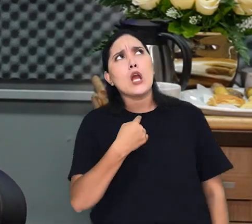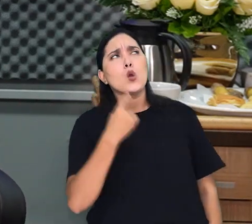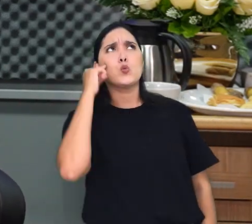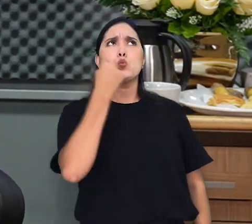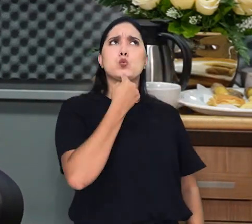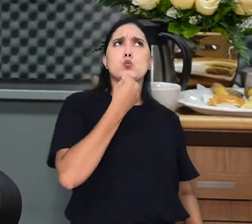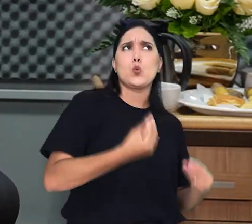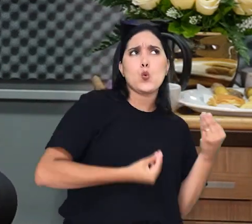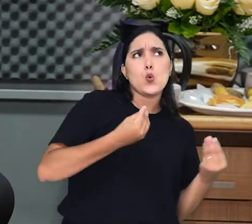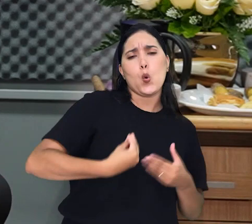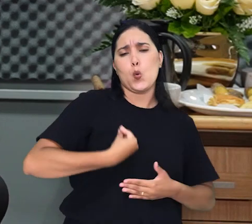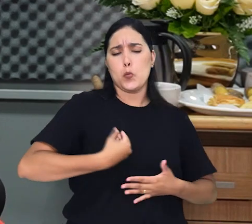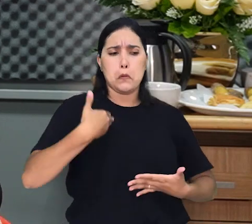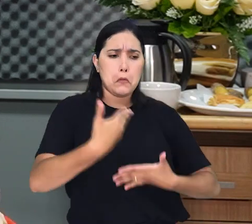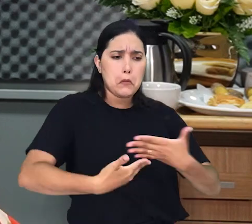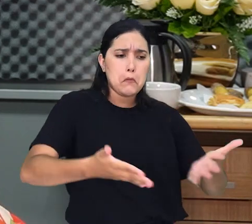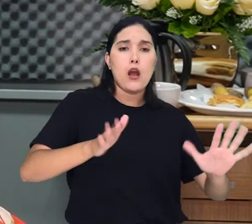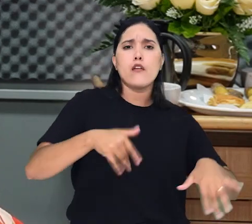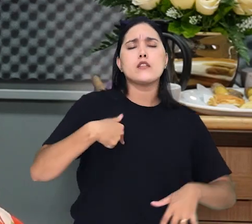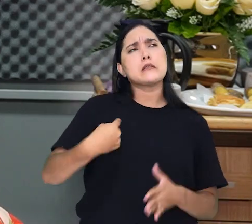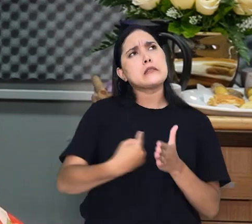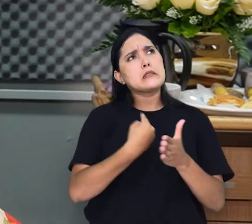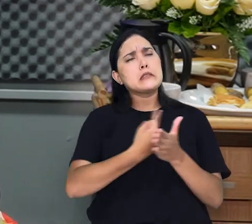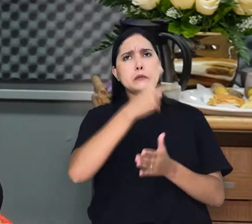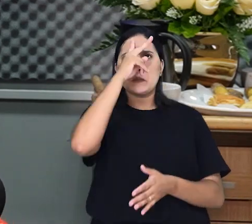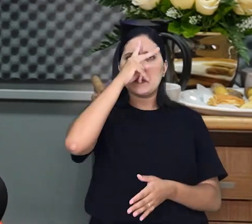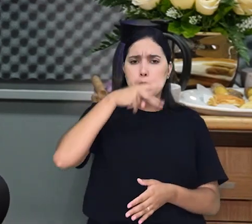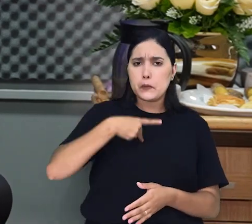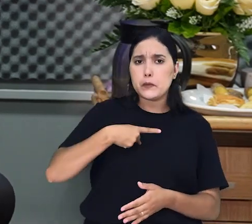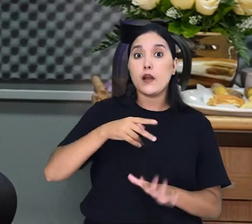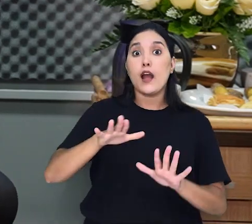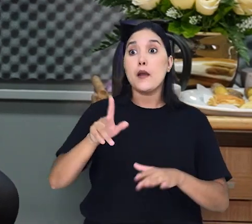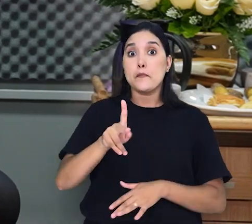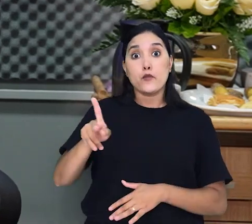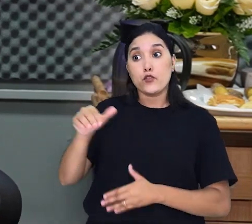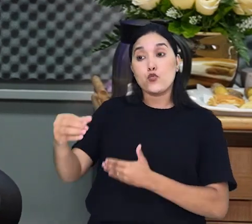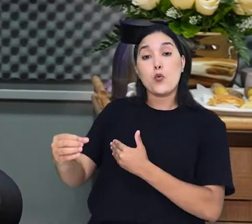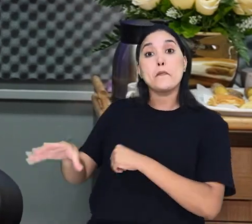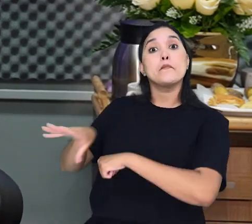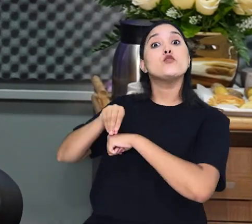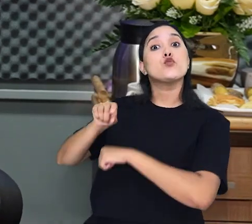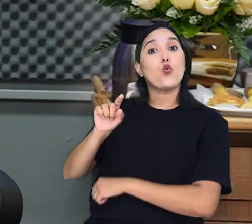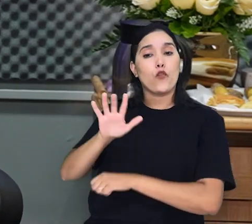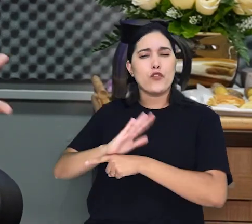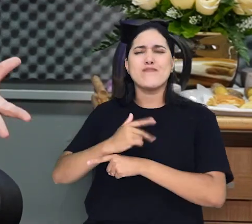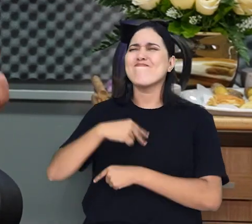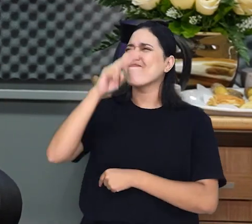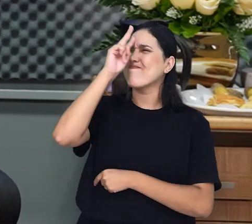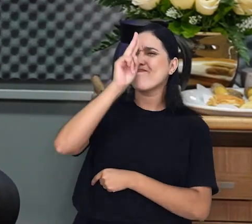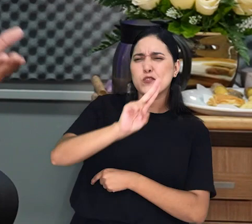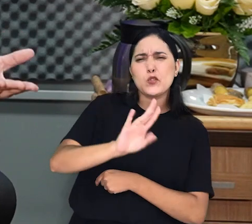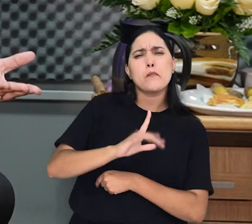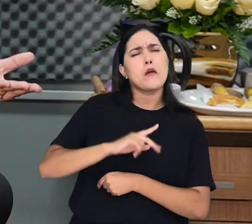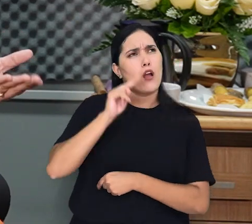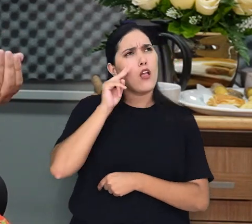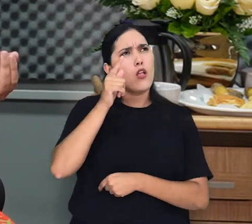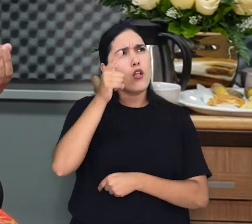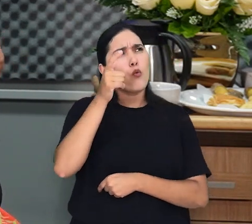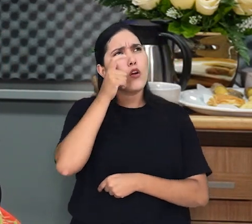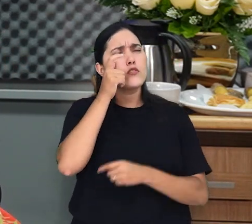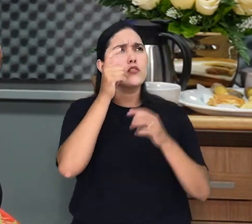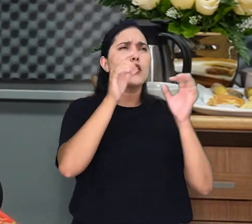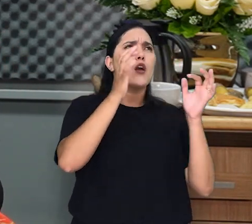grande objetivo. Mas a Libras, ela me fez enxergar um mundo diferente, né? Como é que seria eu se fosse a surda,